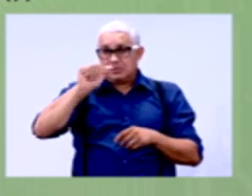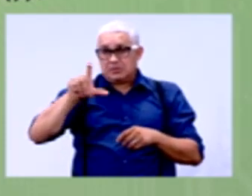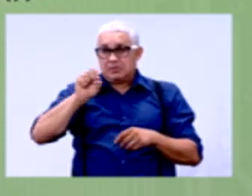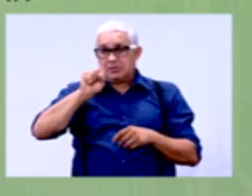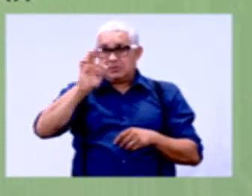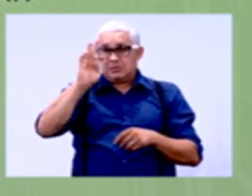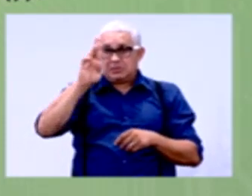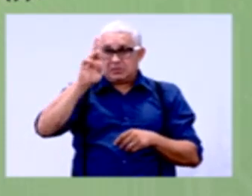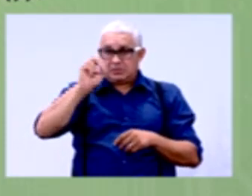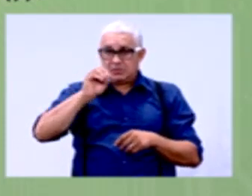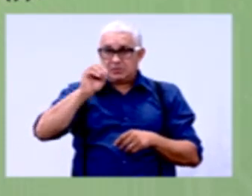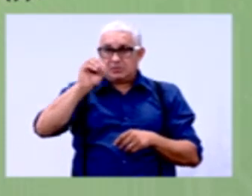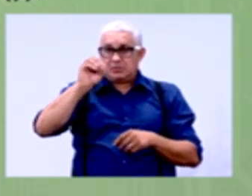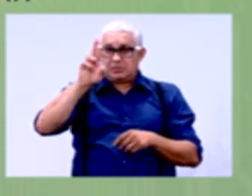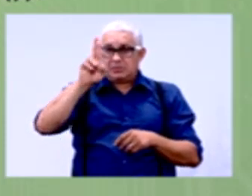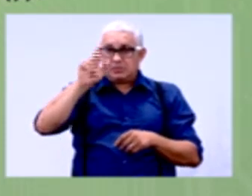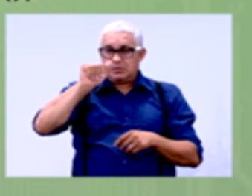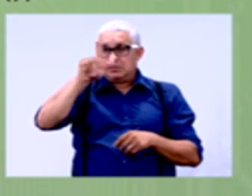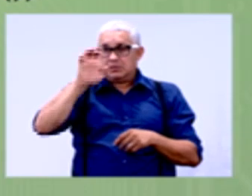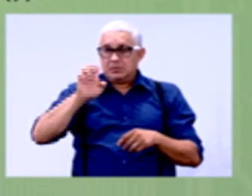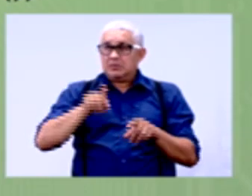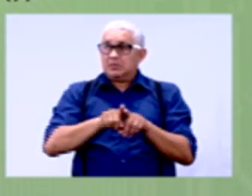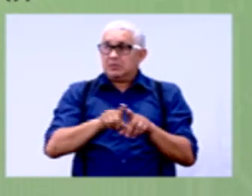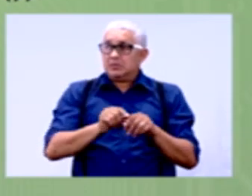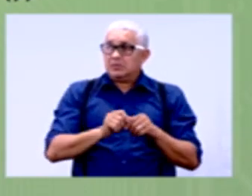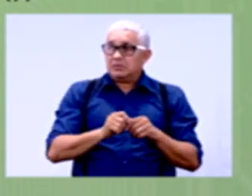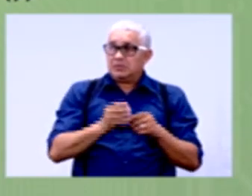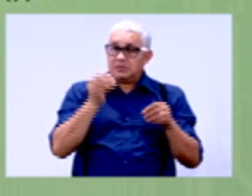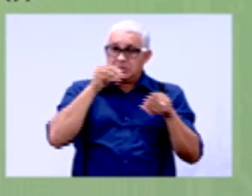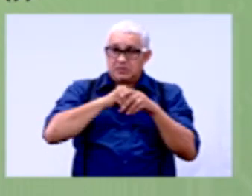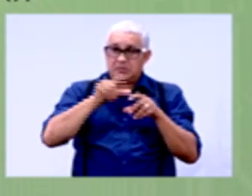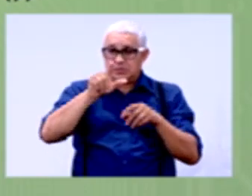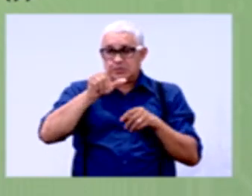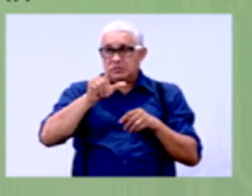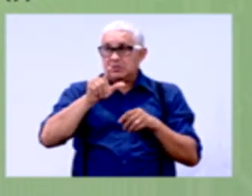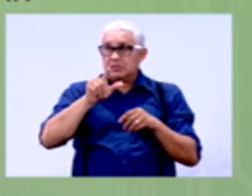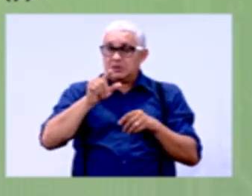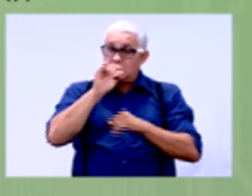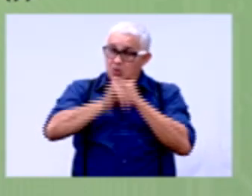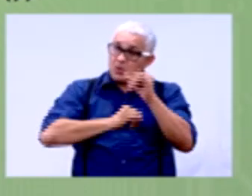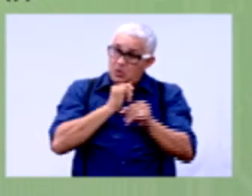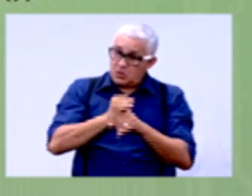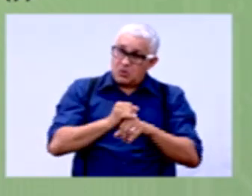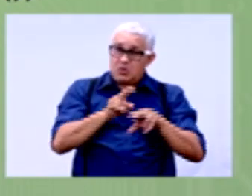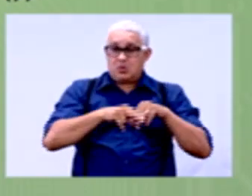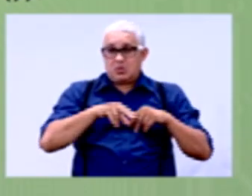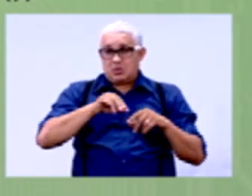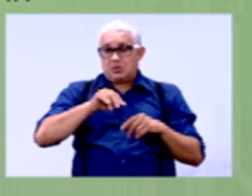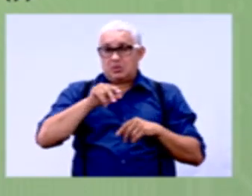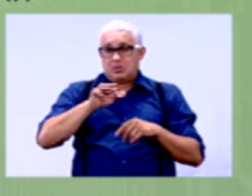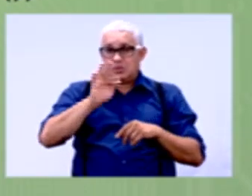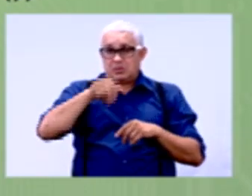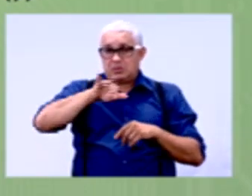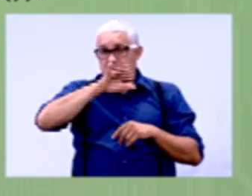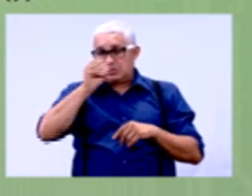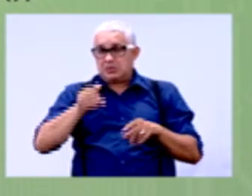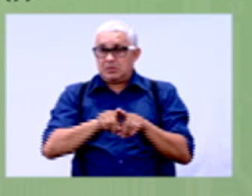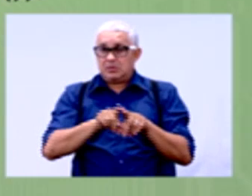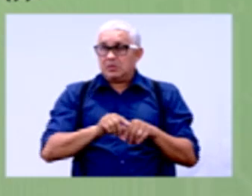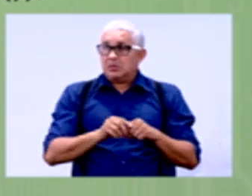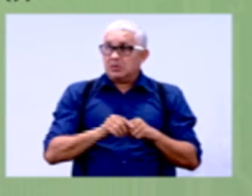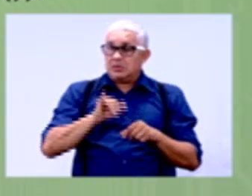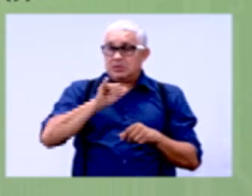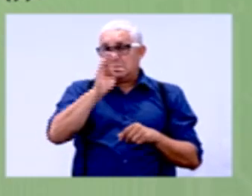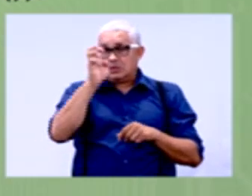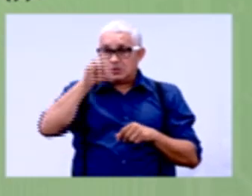está armazenando na seção, fazendo um armazenamento local no nosso navegador, através da função local storage, e setando o item,